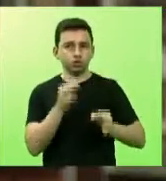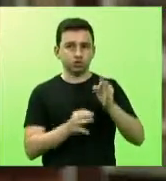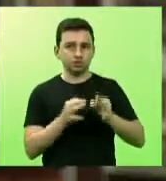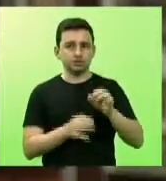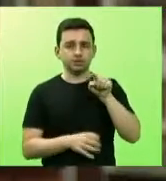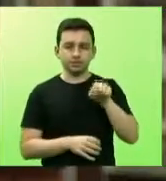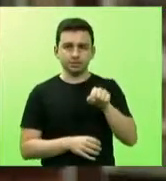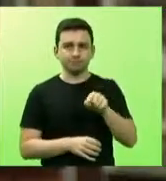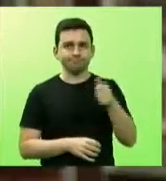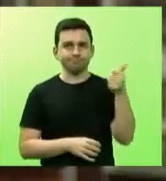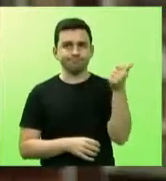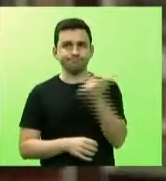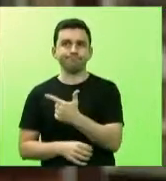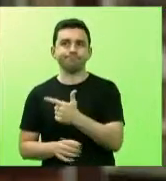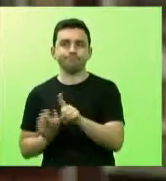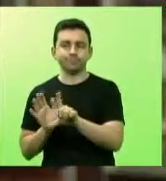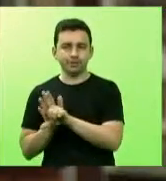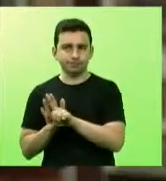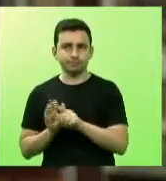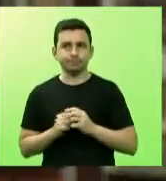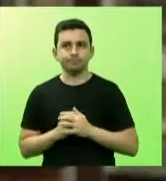que as leis.